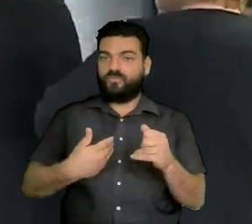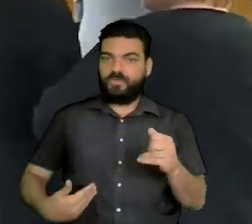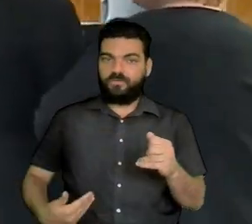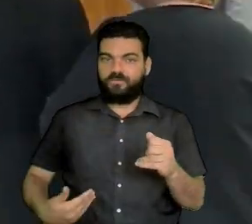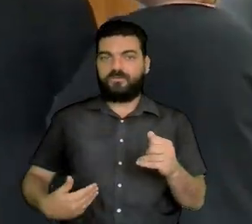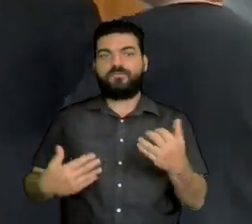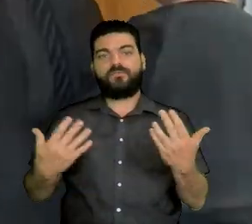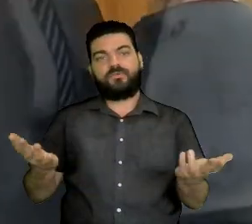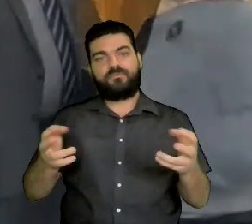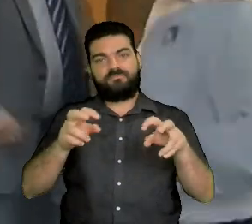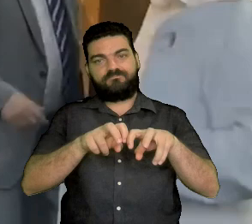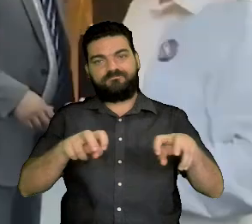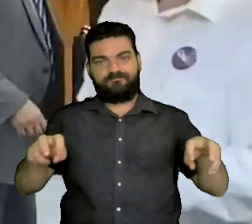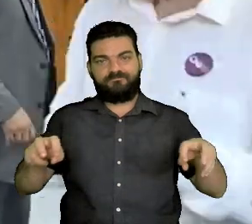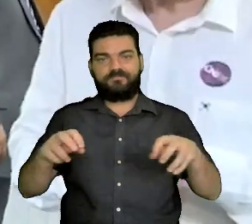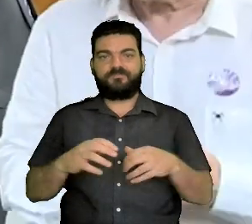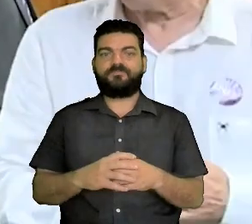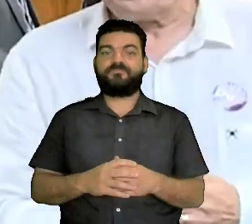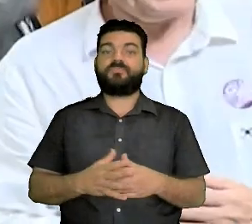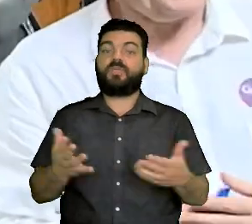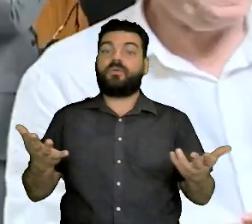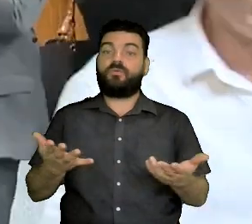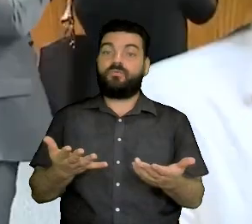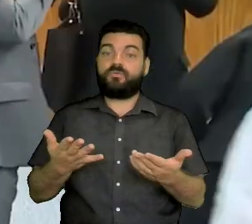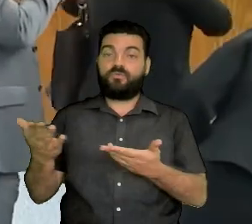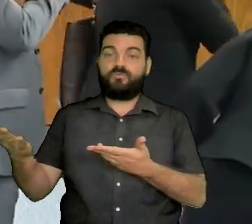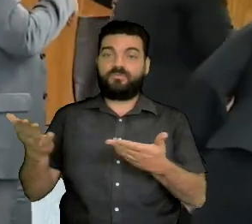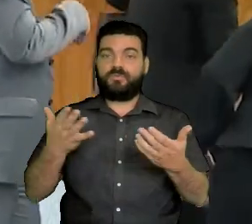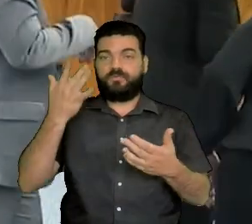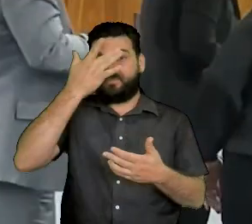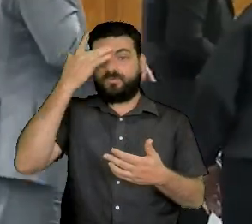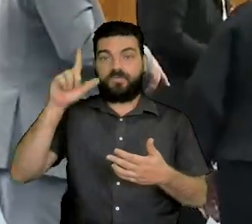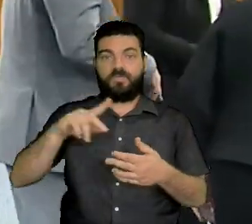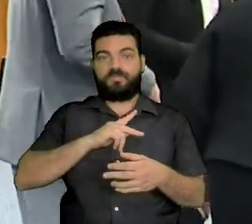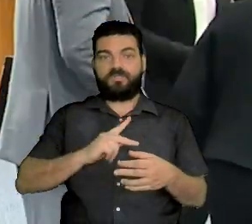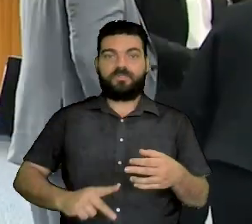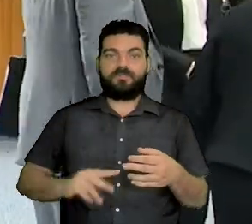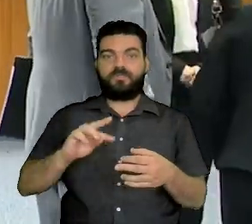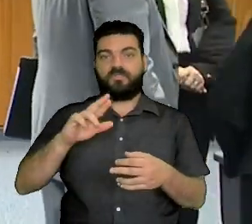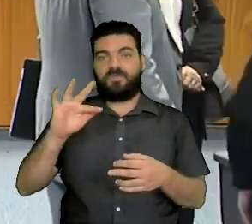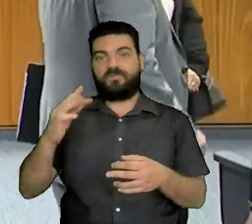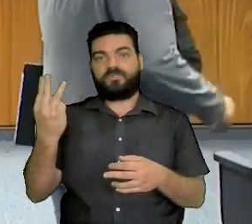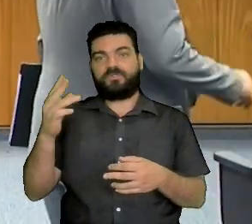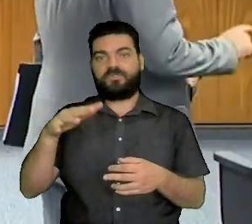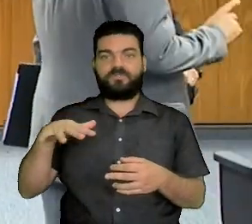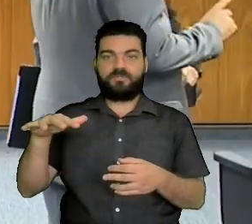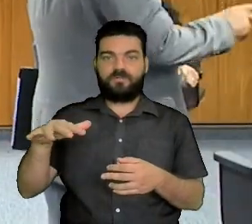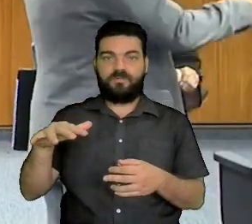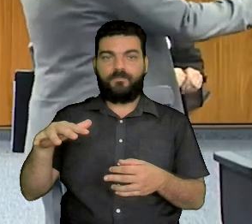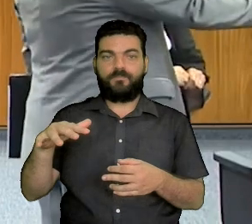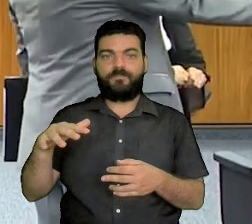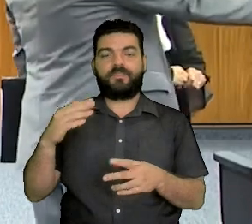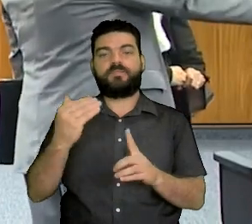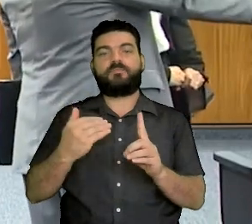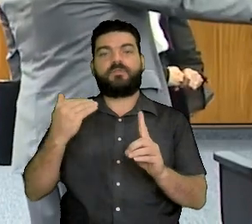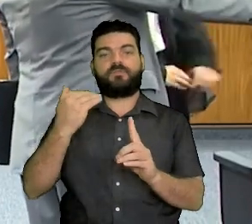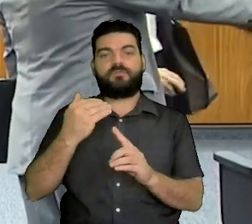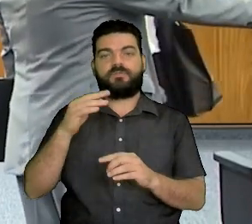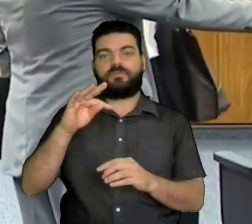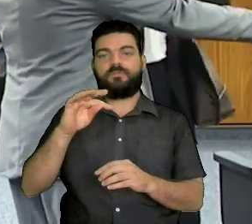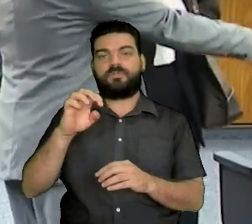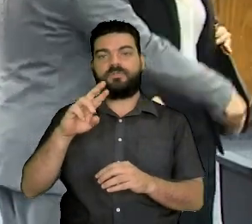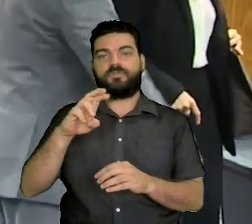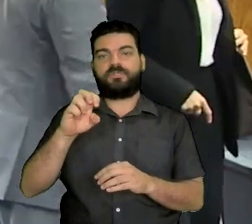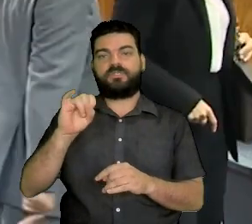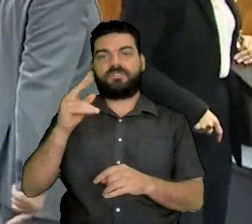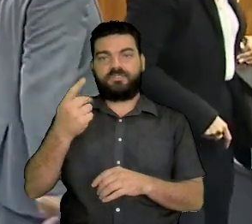gentileza. Compõe a mesa, então, a presidente do Tribunal Regional Federal da Terceira Região, desembargadora federal Terezinha